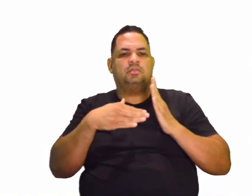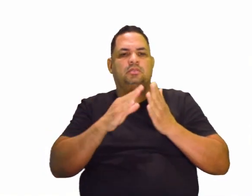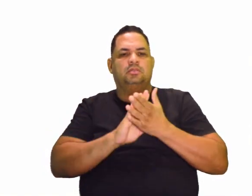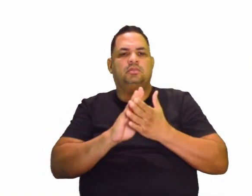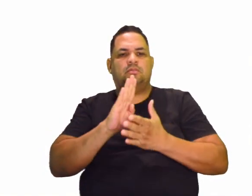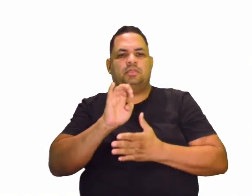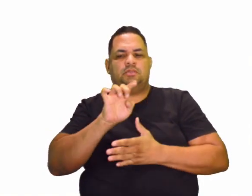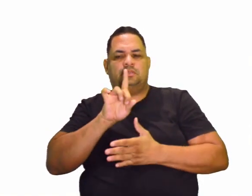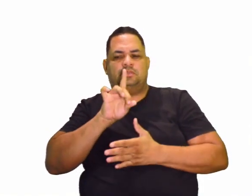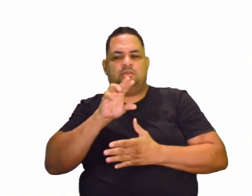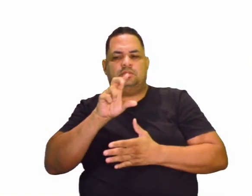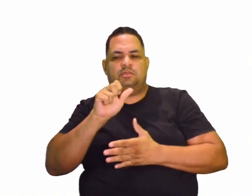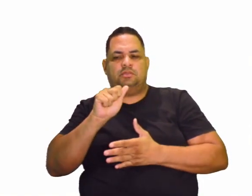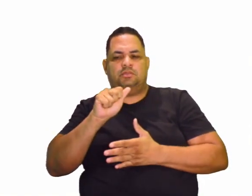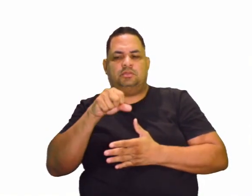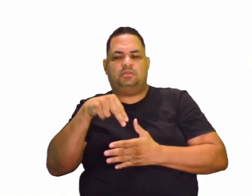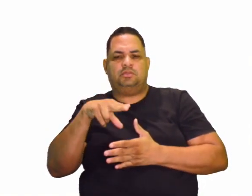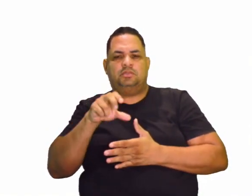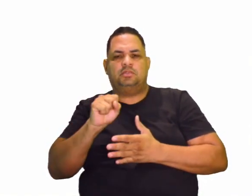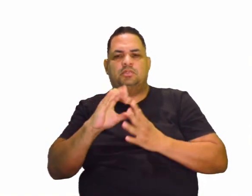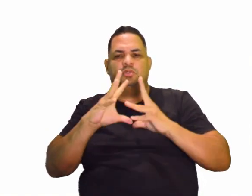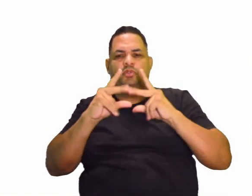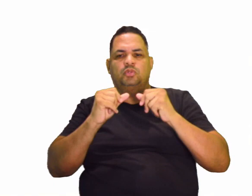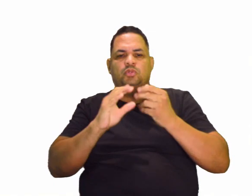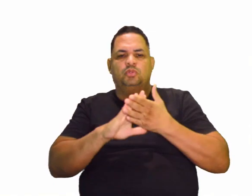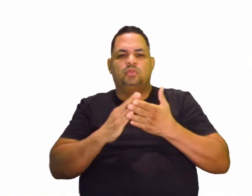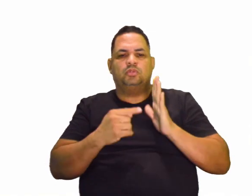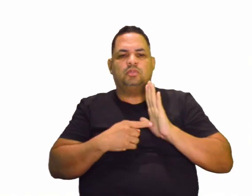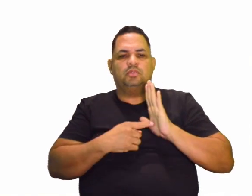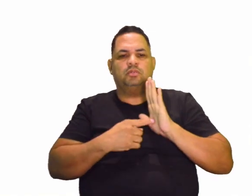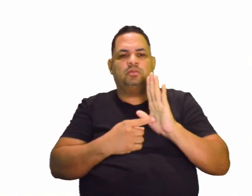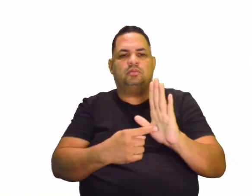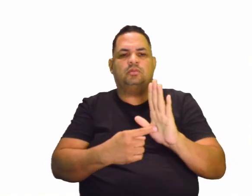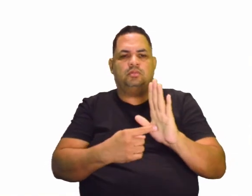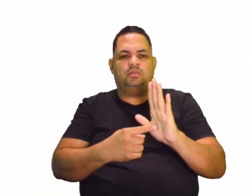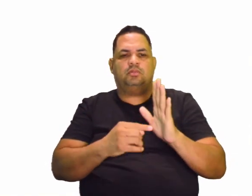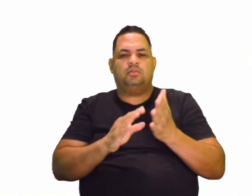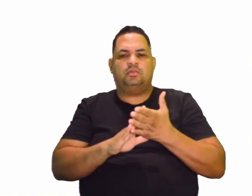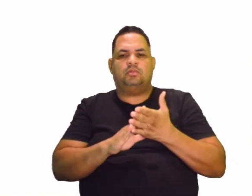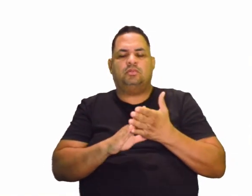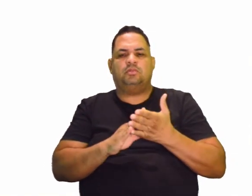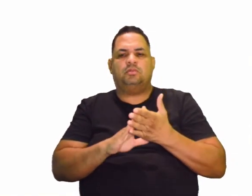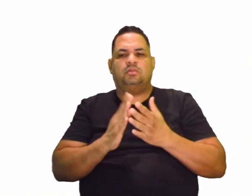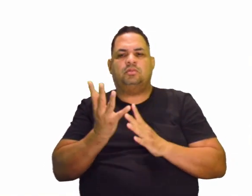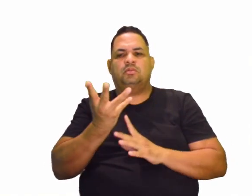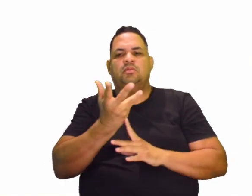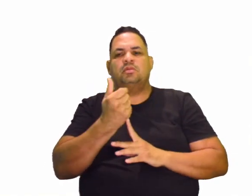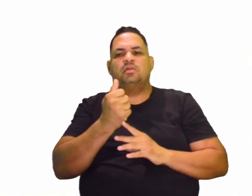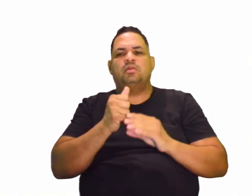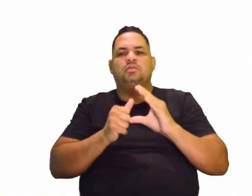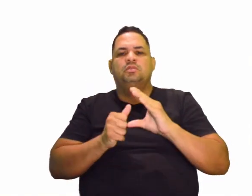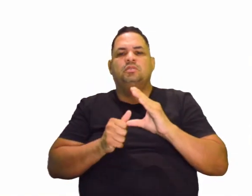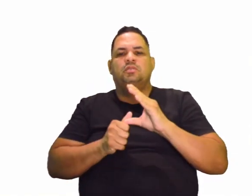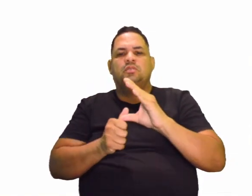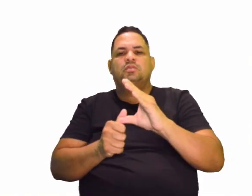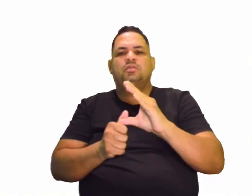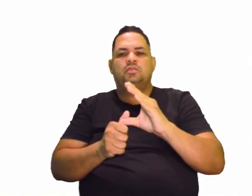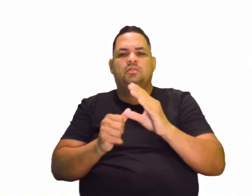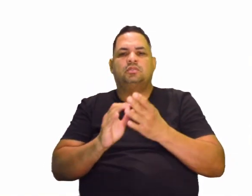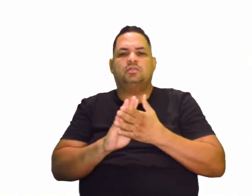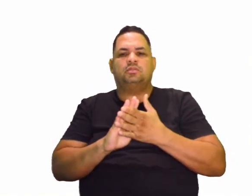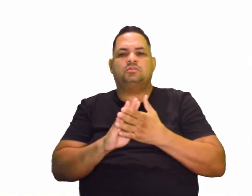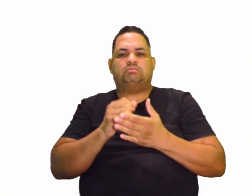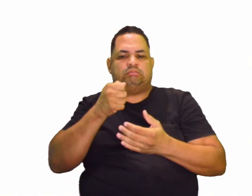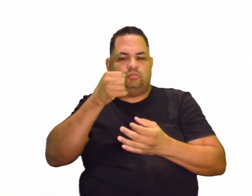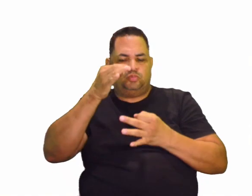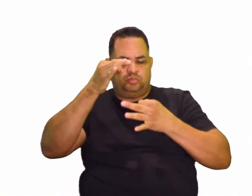eram todas voltadas para a arte cristã. A rigidez do